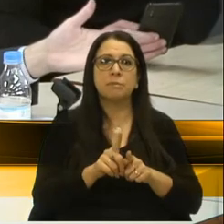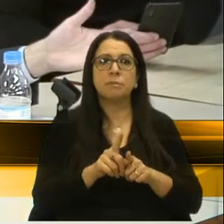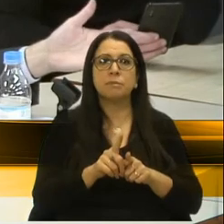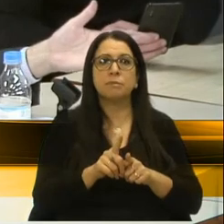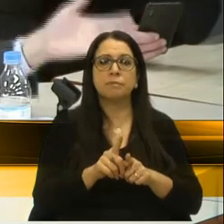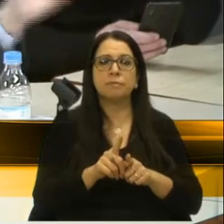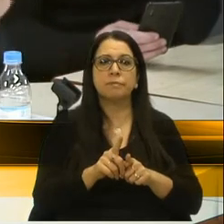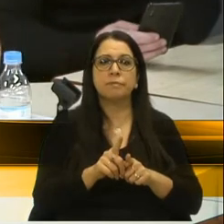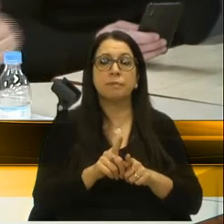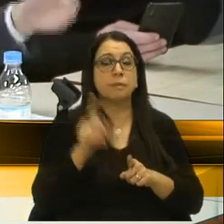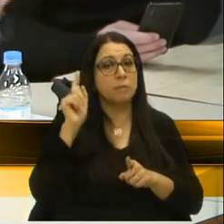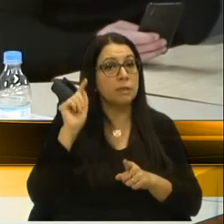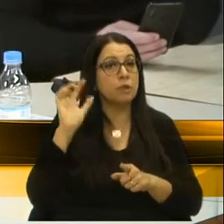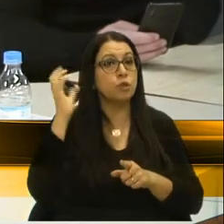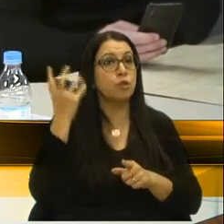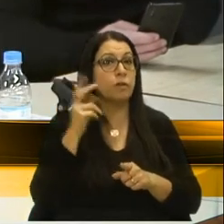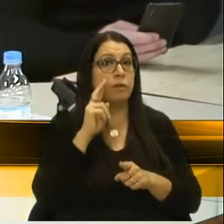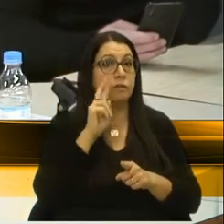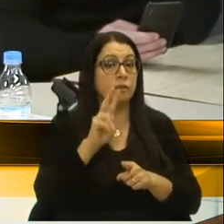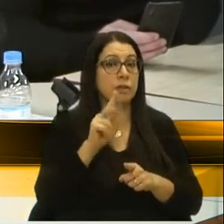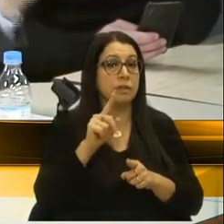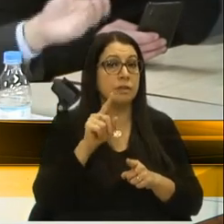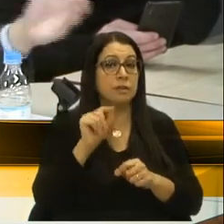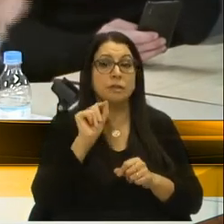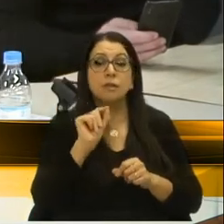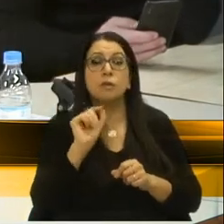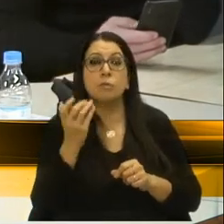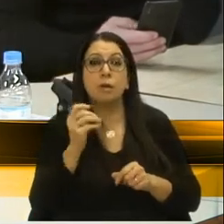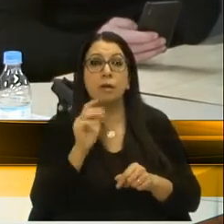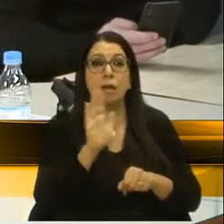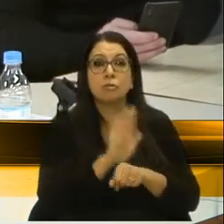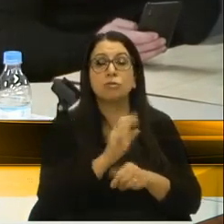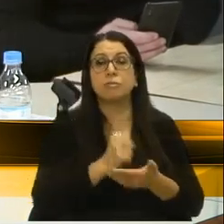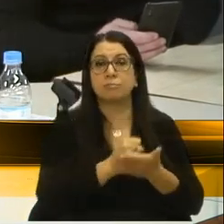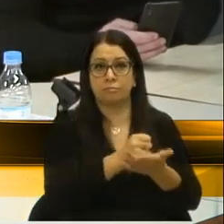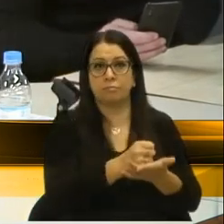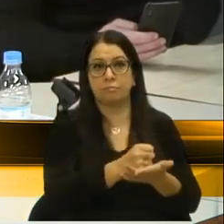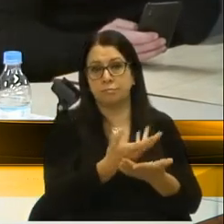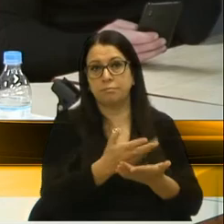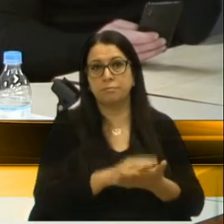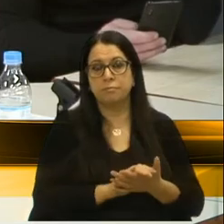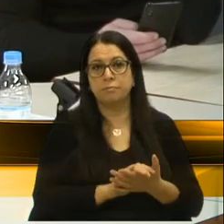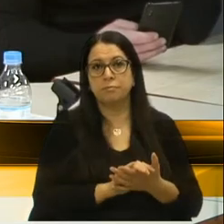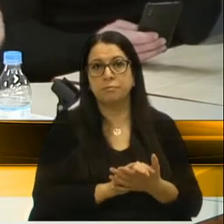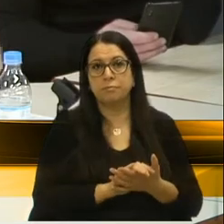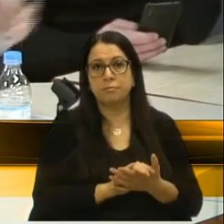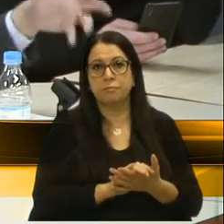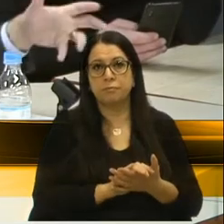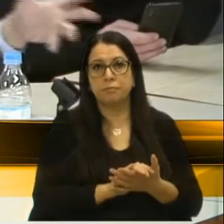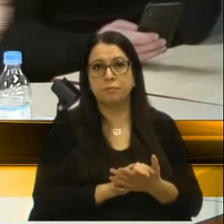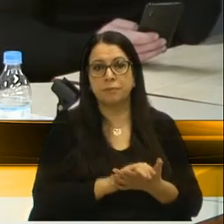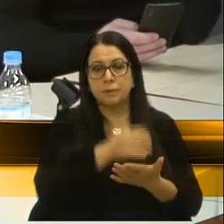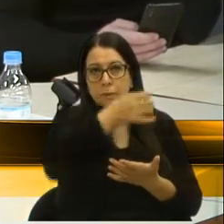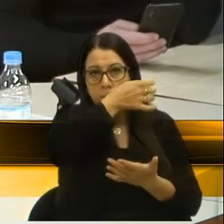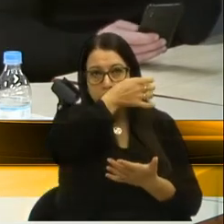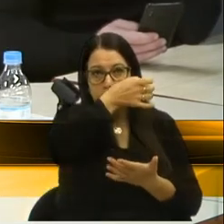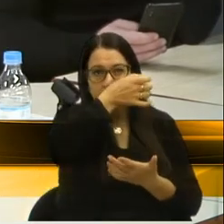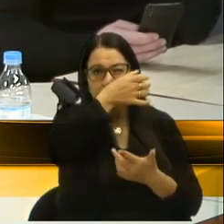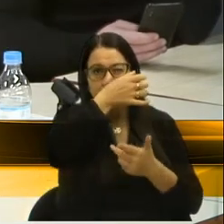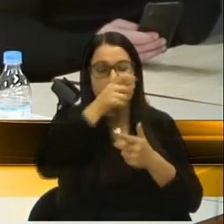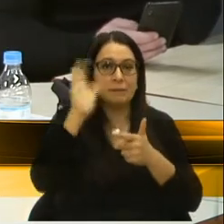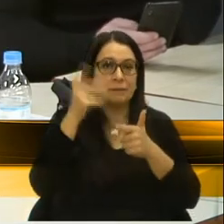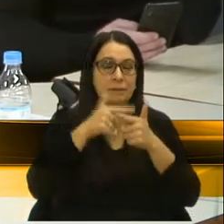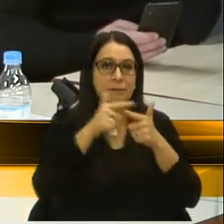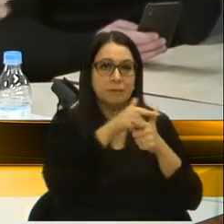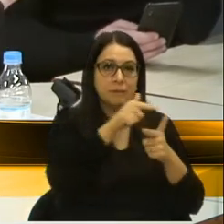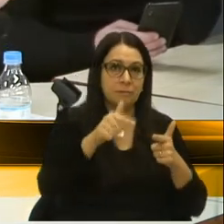então resolver ver esse tipo de situação, poder dar, então, a resolução daquele problema. Era isso,